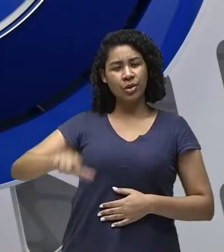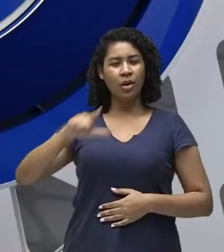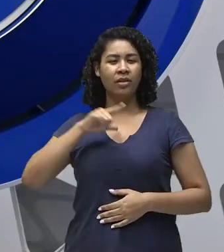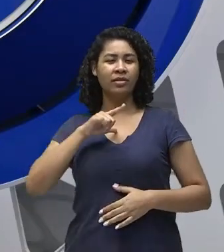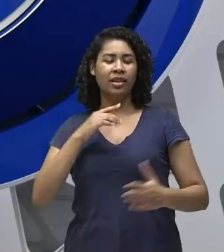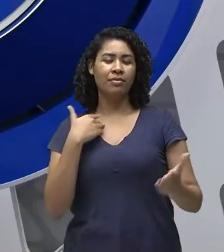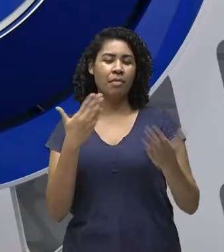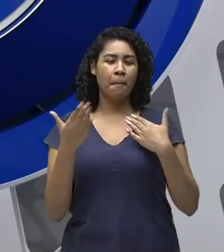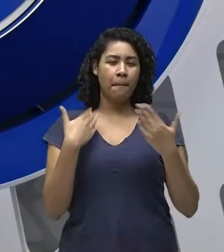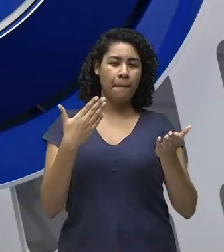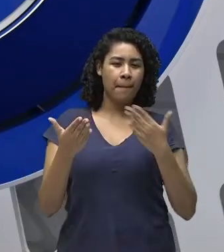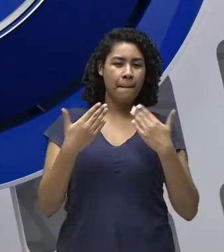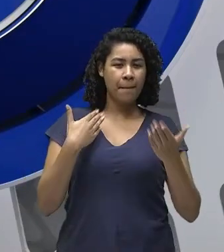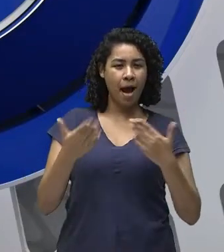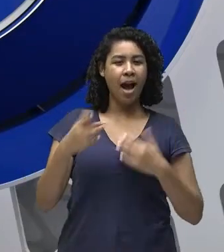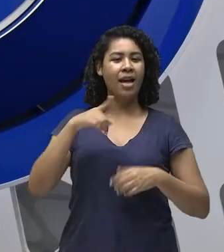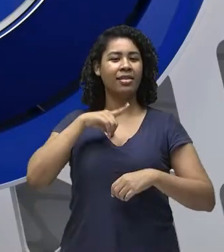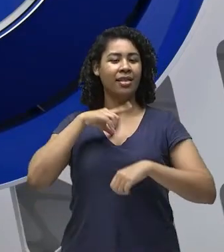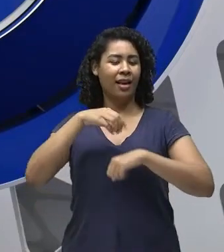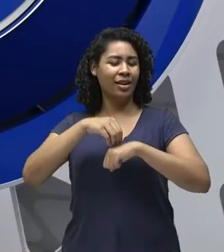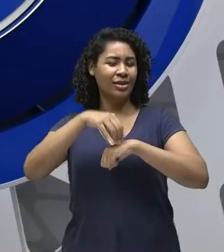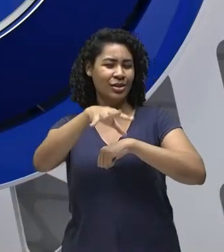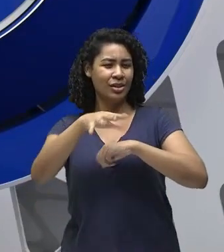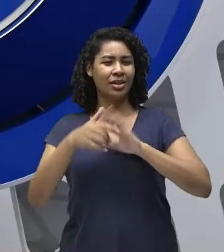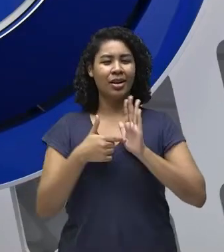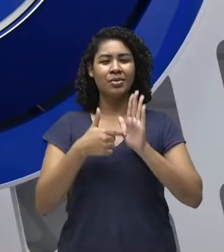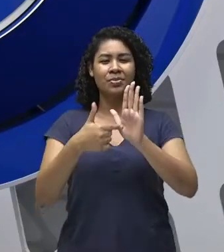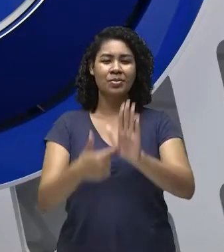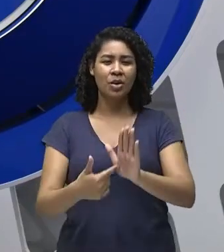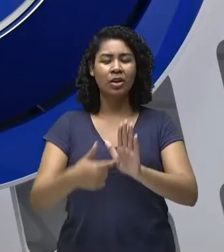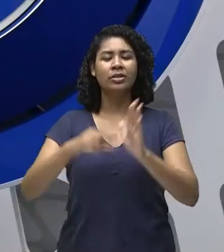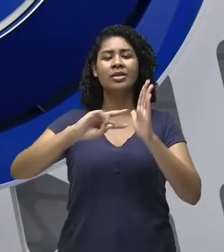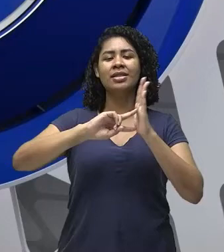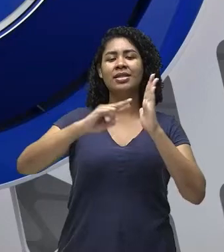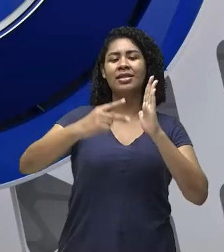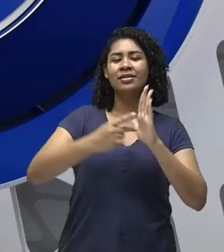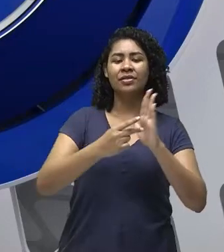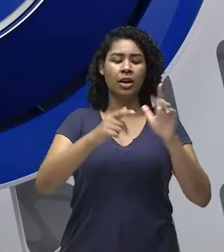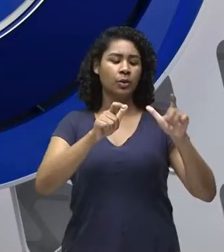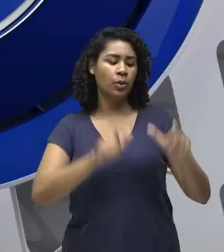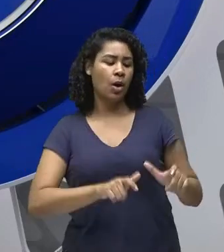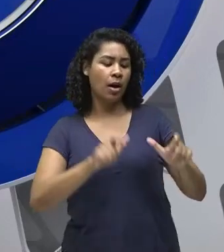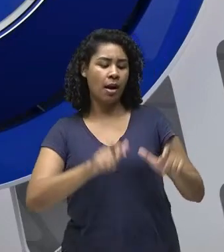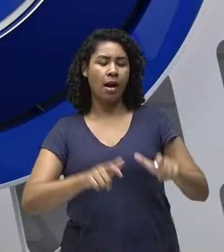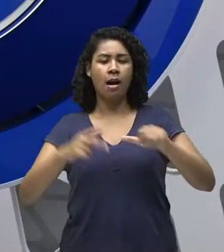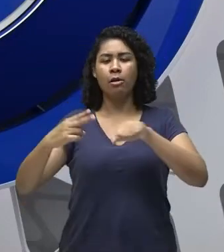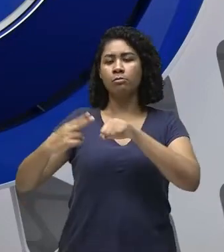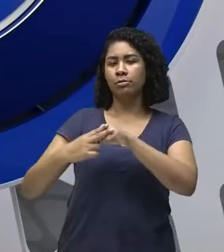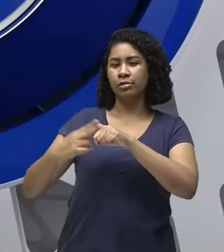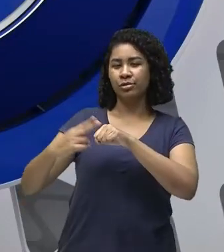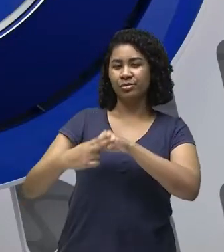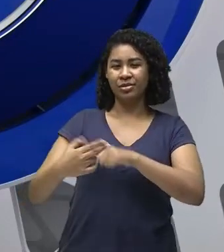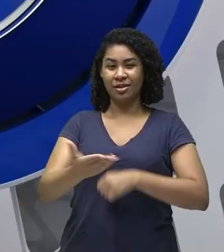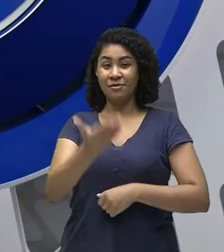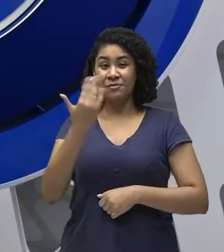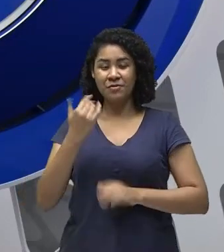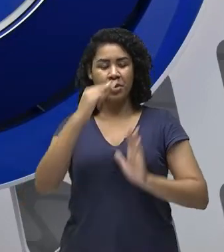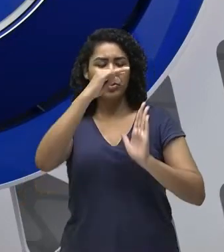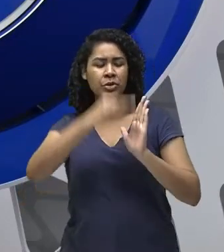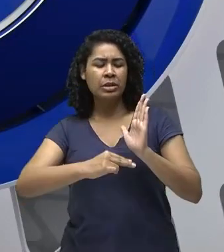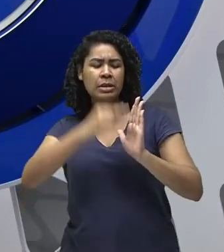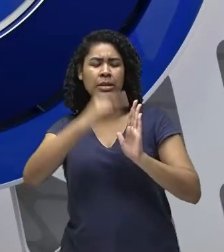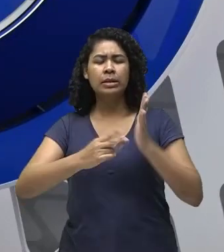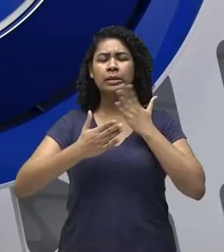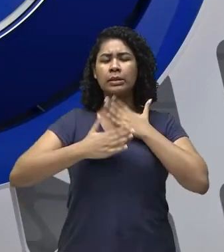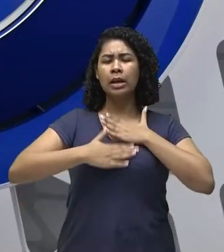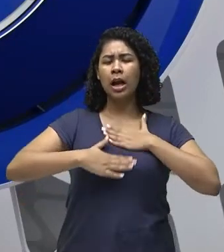já entregam aí o significado, né, o lugar, os pronomes. Vamos analisar aqui com calma